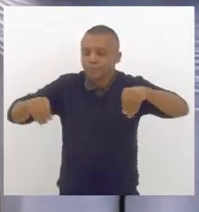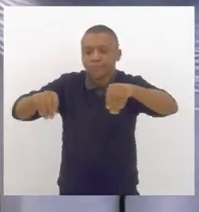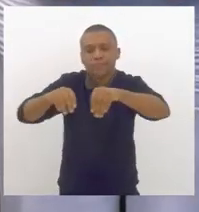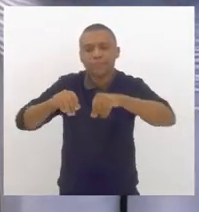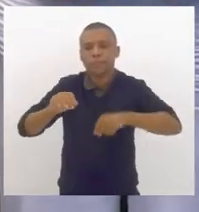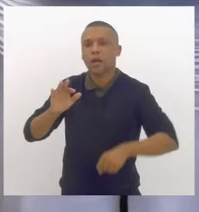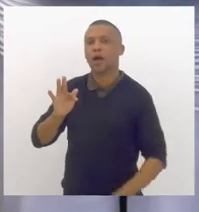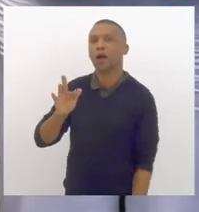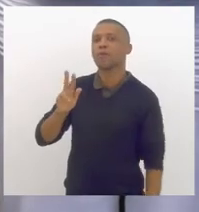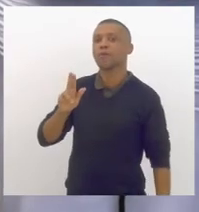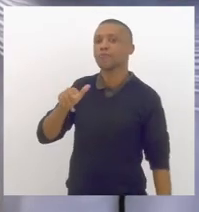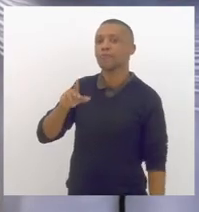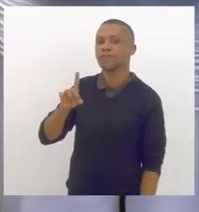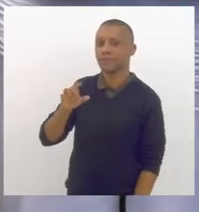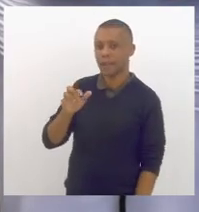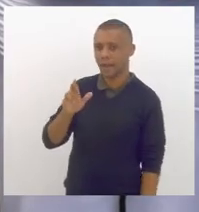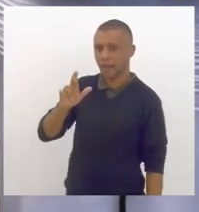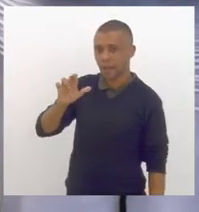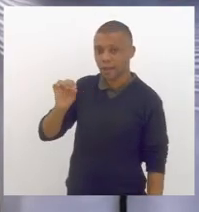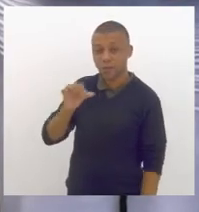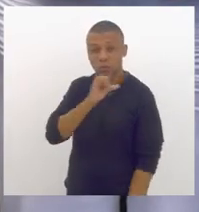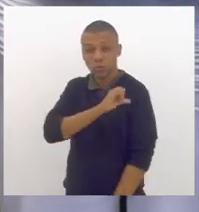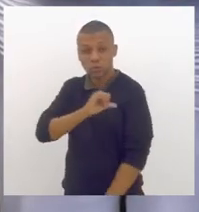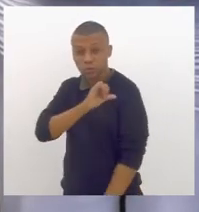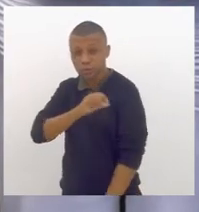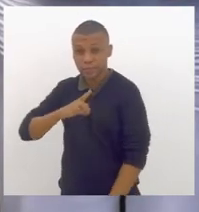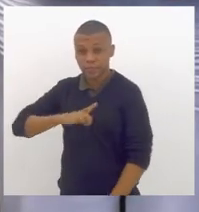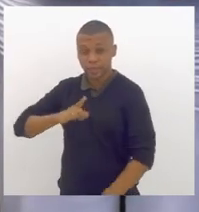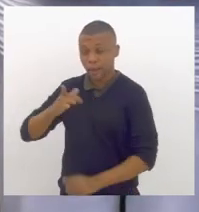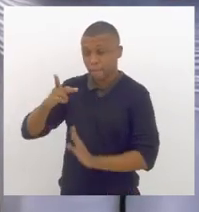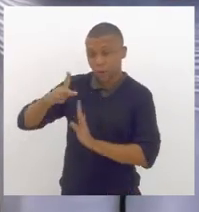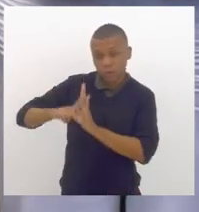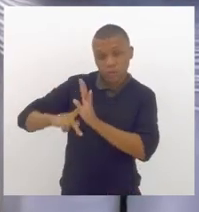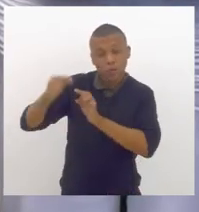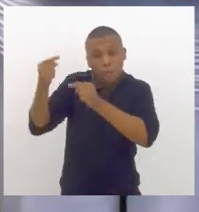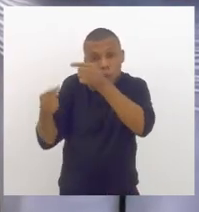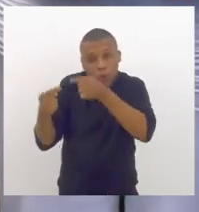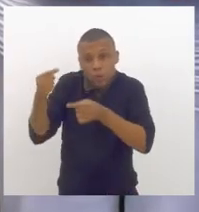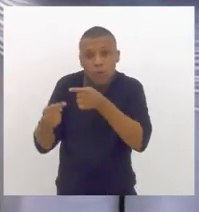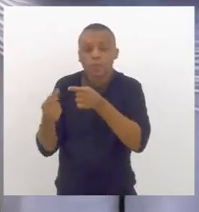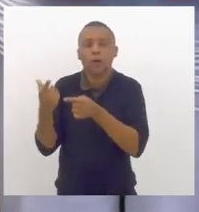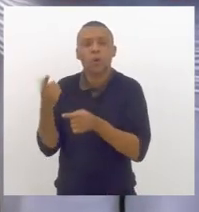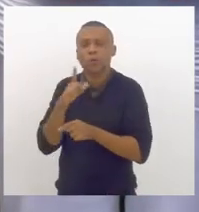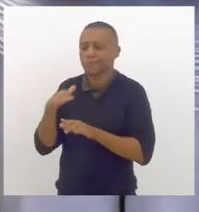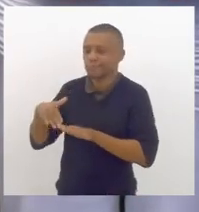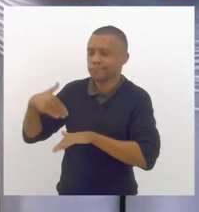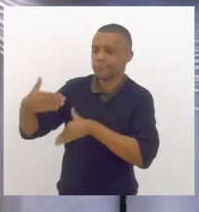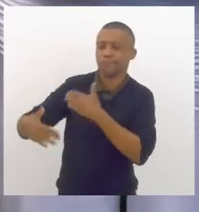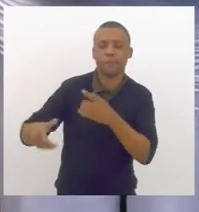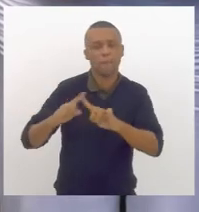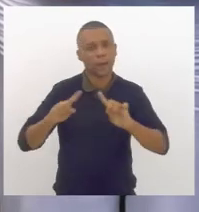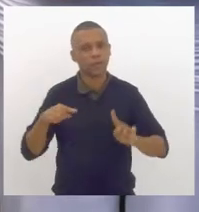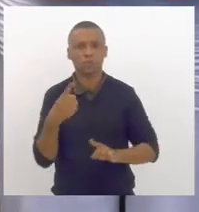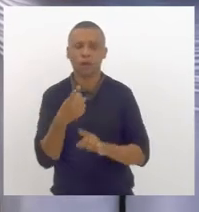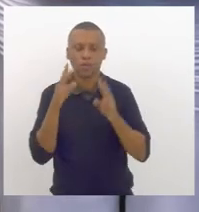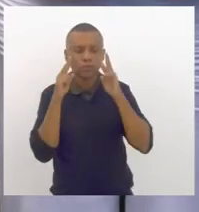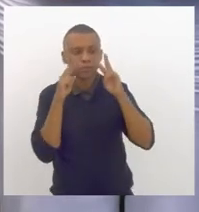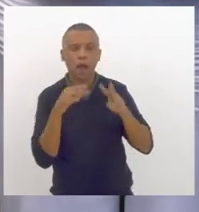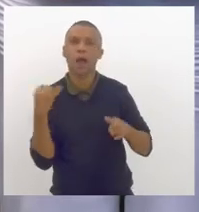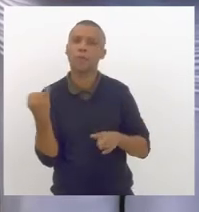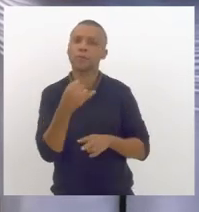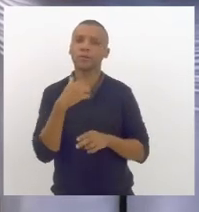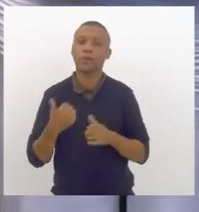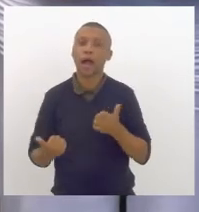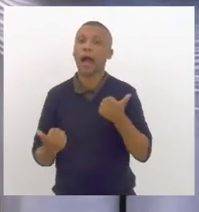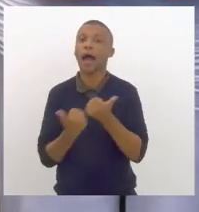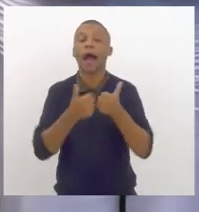de Janeiro, a gente não vê vontade política para que isso avance, mas, sem dúvida nenhuma, nós reconhecemos a importância da